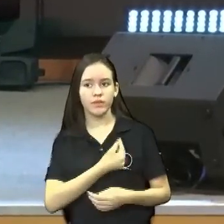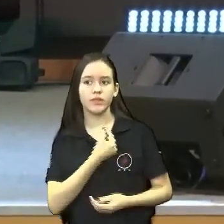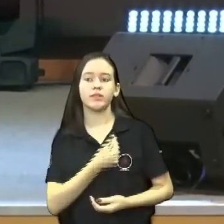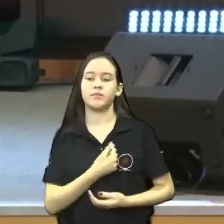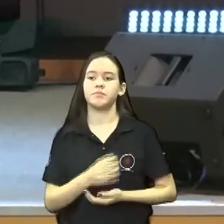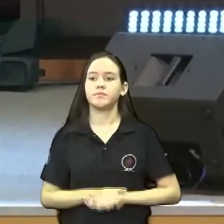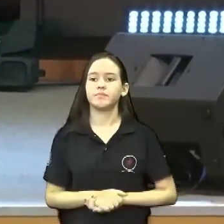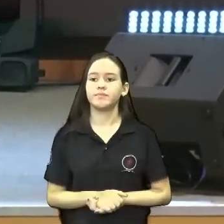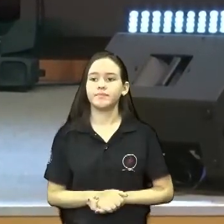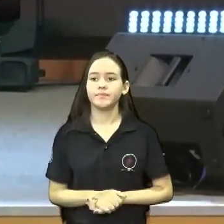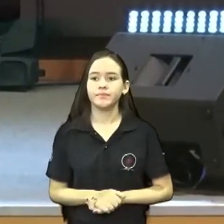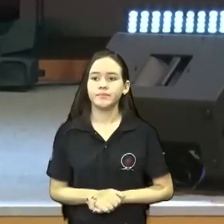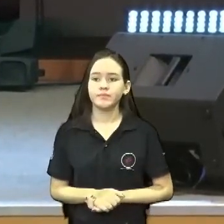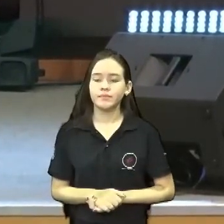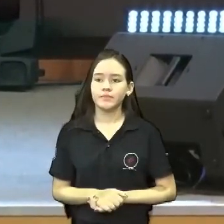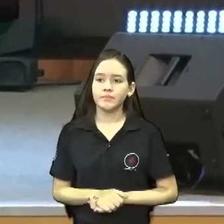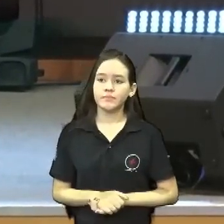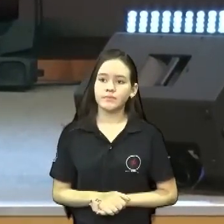ele